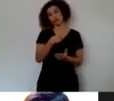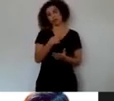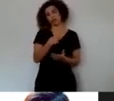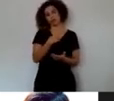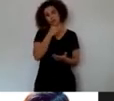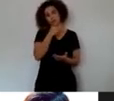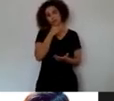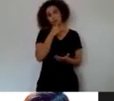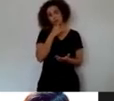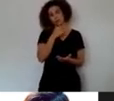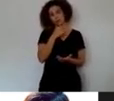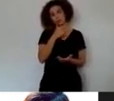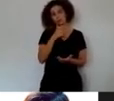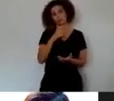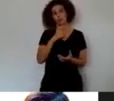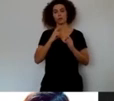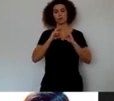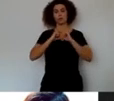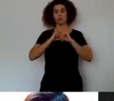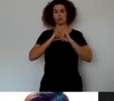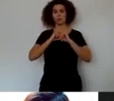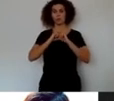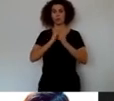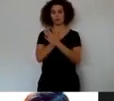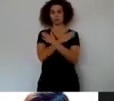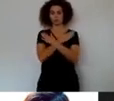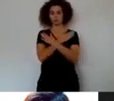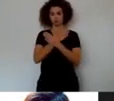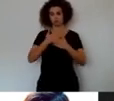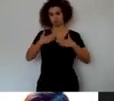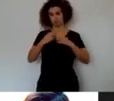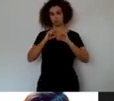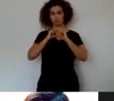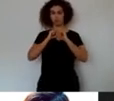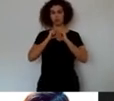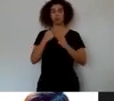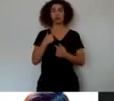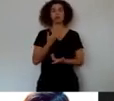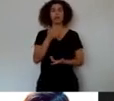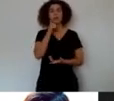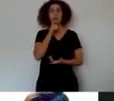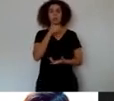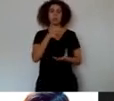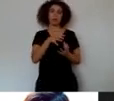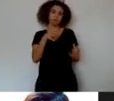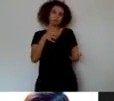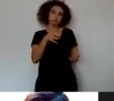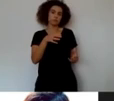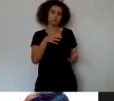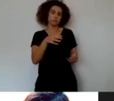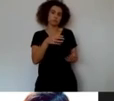eu tenho uma caveira no pescoço, uma coisa minha, e eu lembro que uma vez uma senhora fez um comentário como se eu